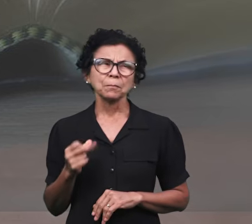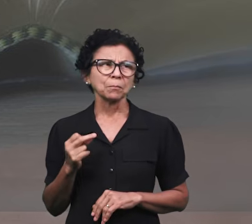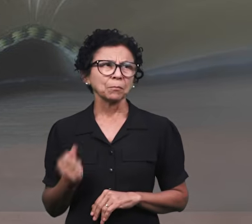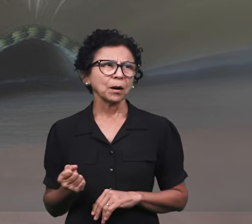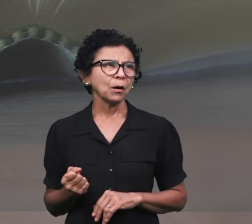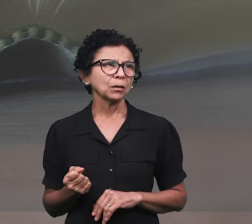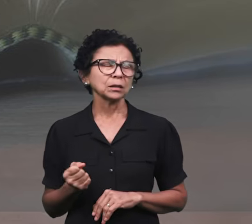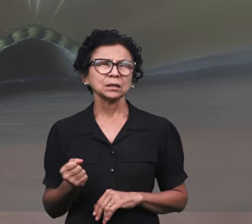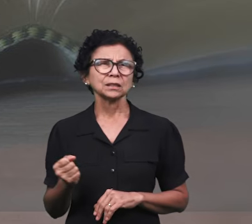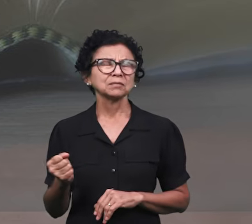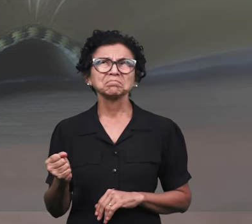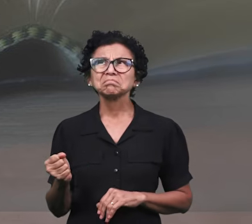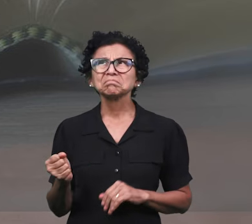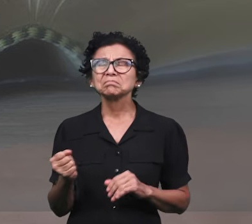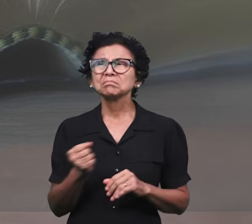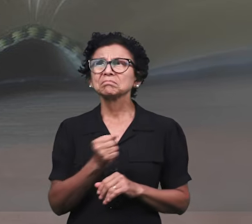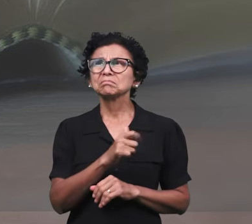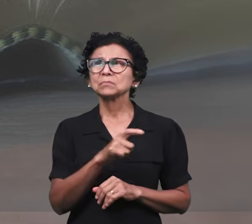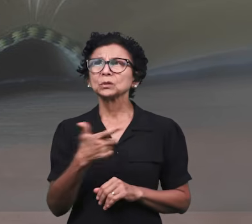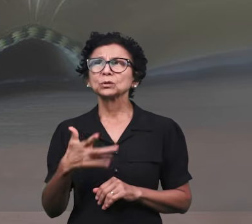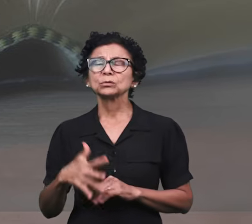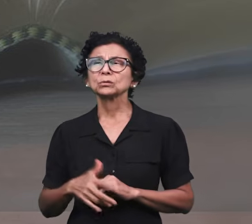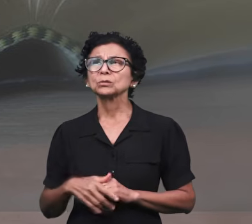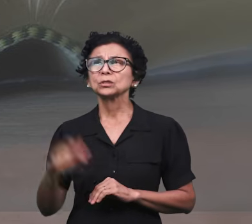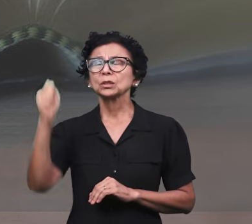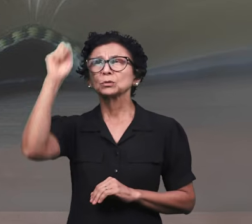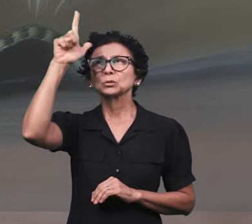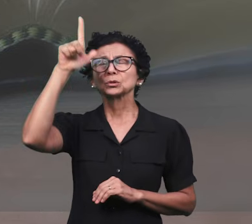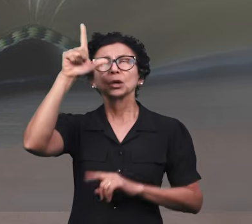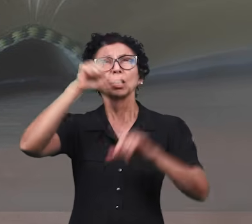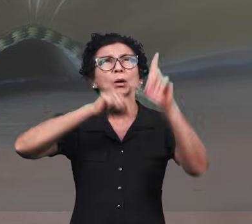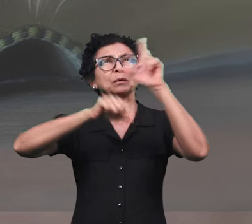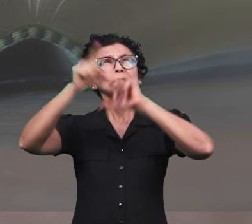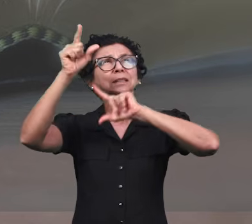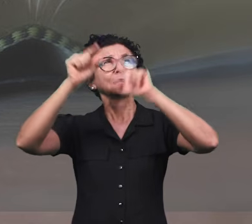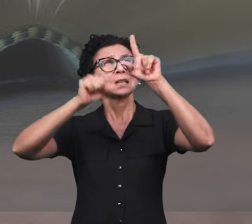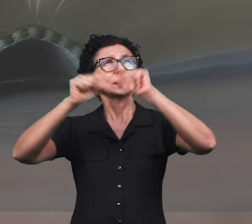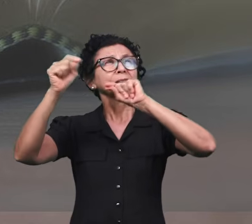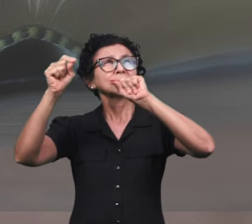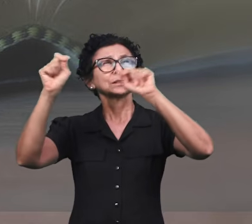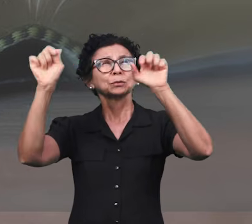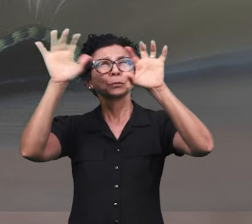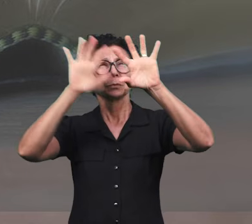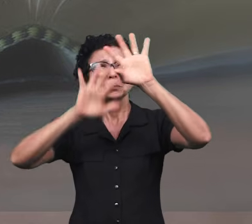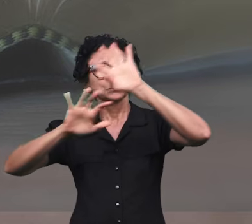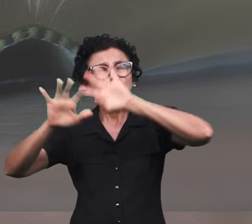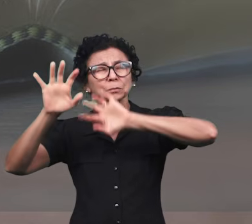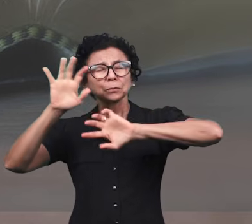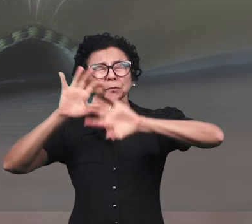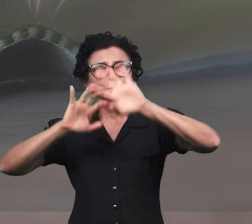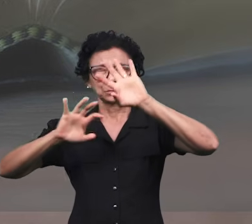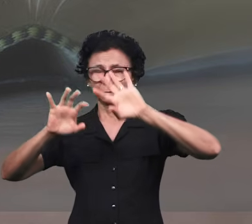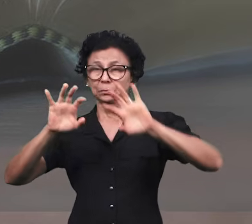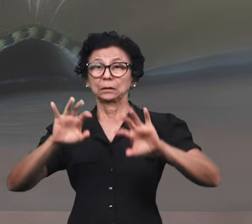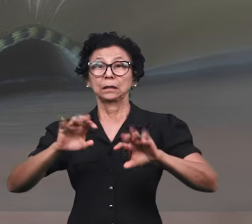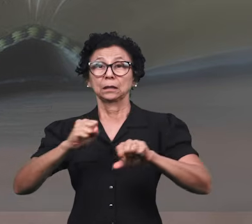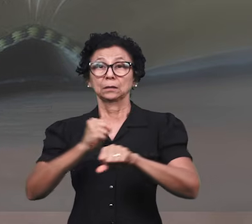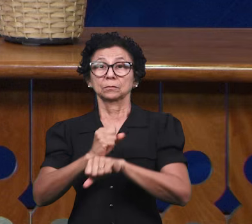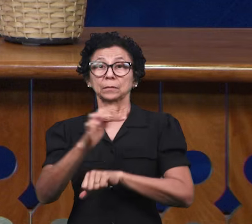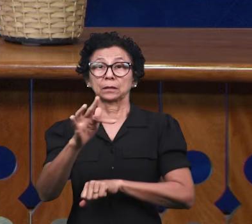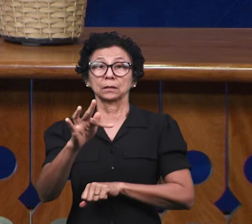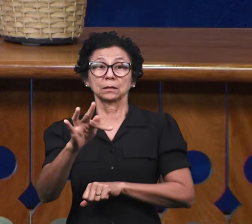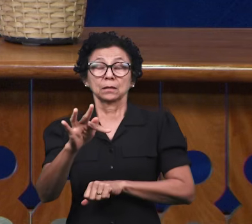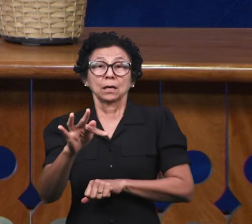nem estrelas, e caindo sobre nós uma não pequena tempestade, fugiu-nos toda a esperança de nos